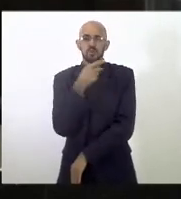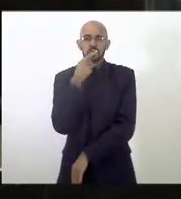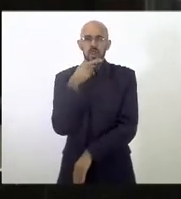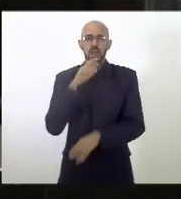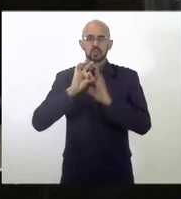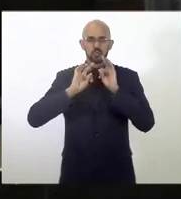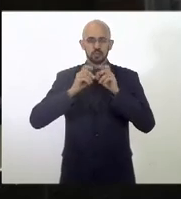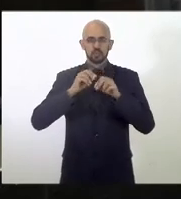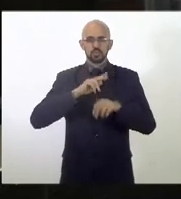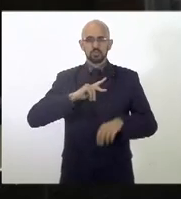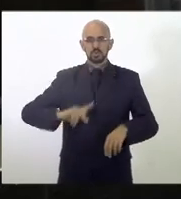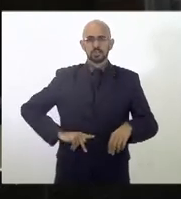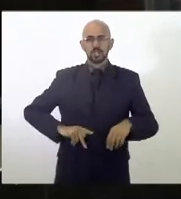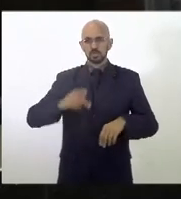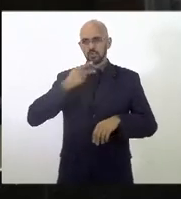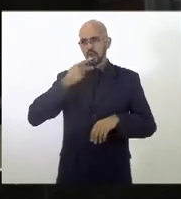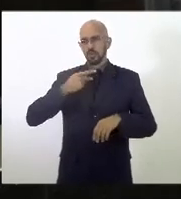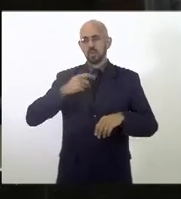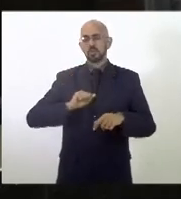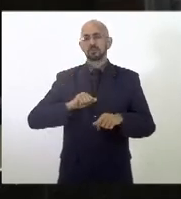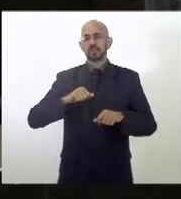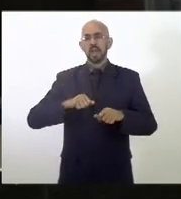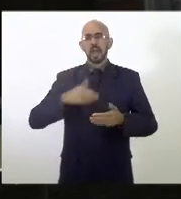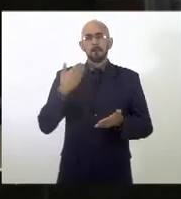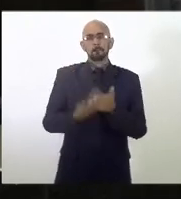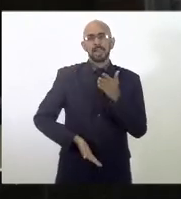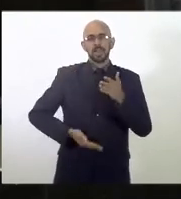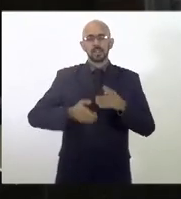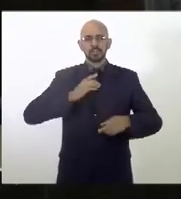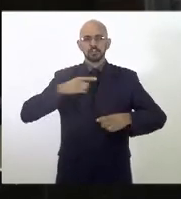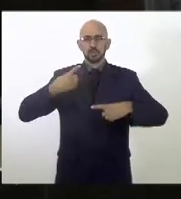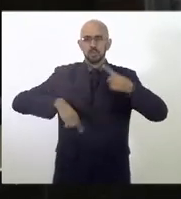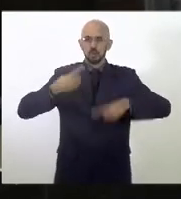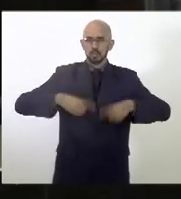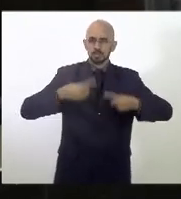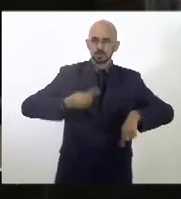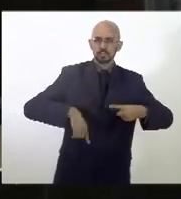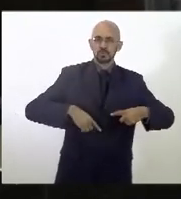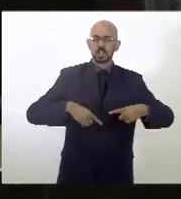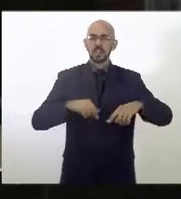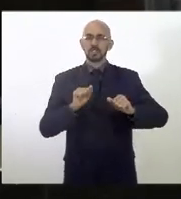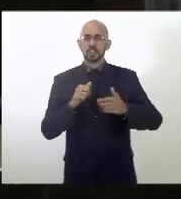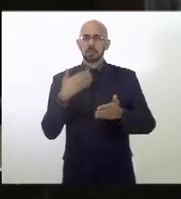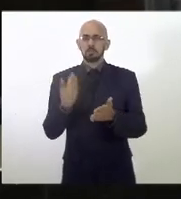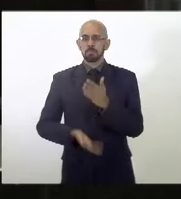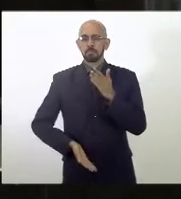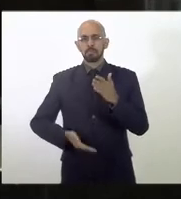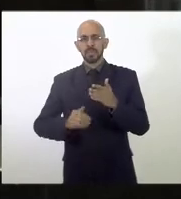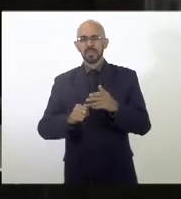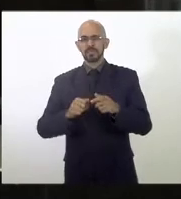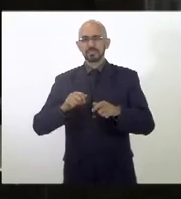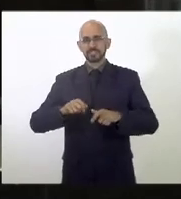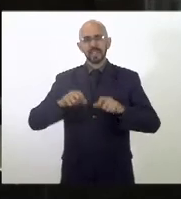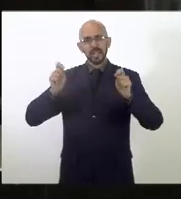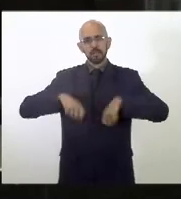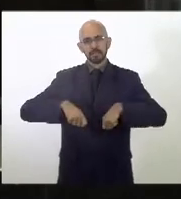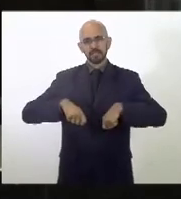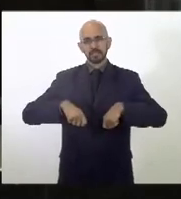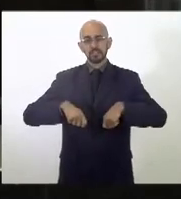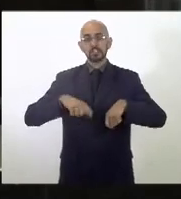falou sobre a perda de competitividade, sobre a perda de oportunidades. Nós temos a central petroquímica